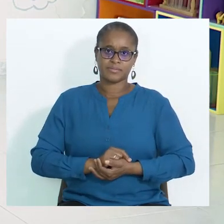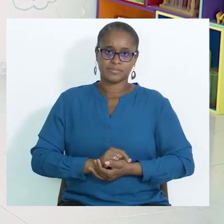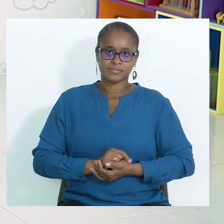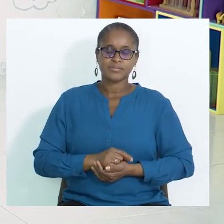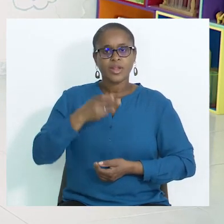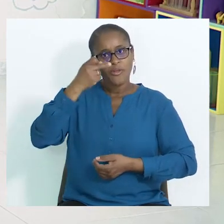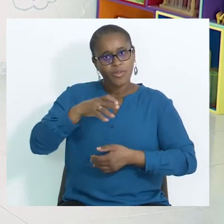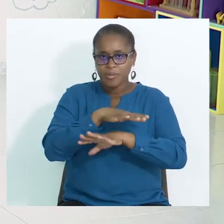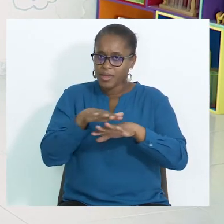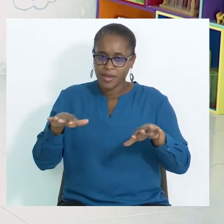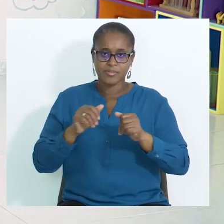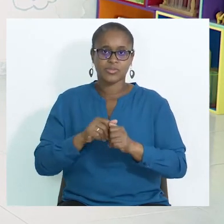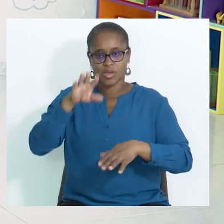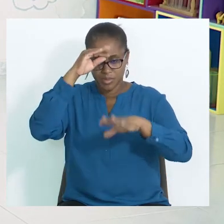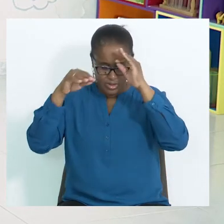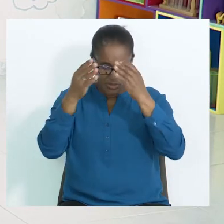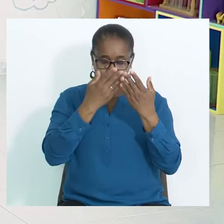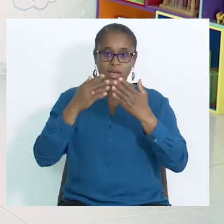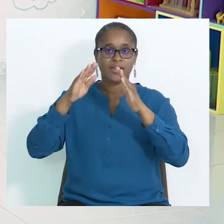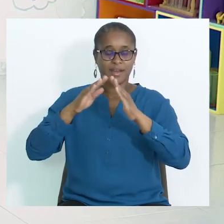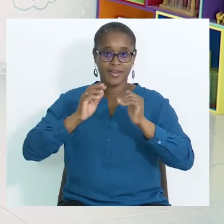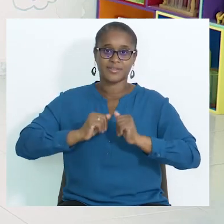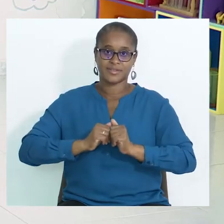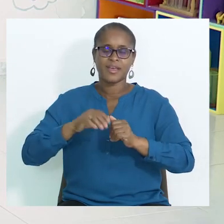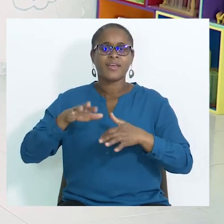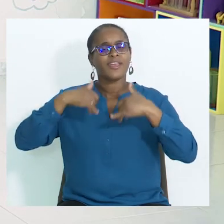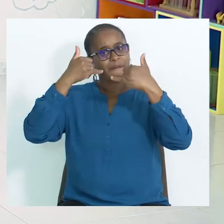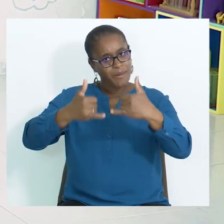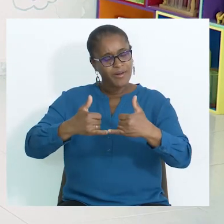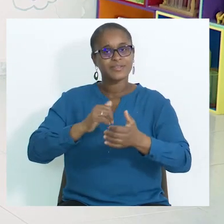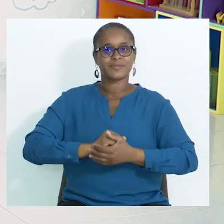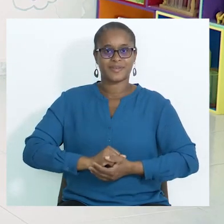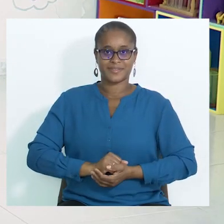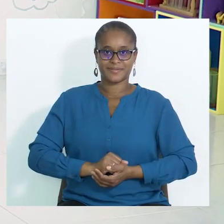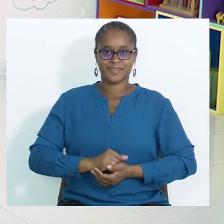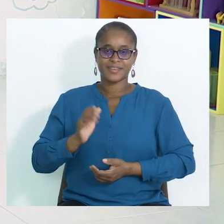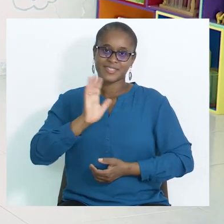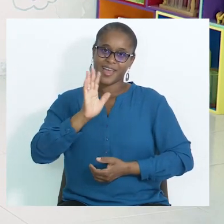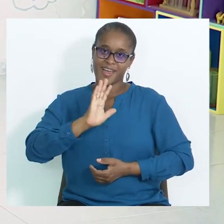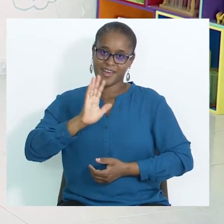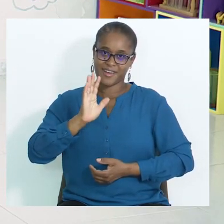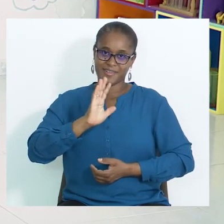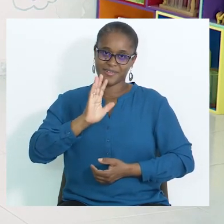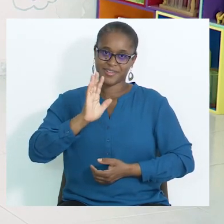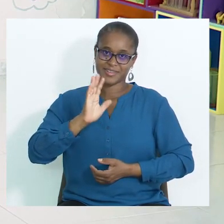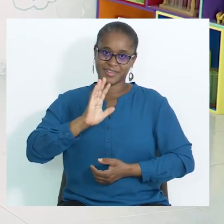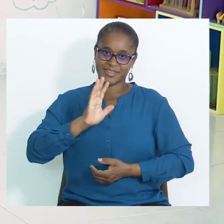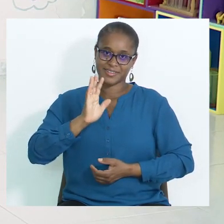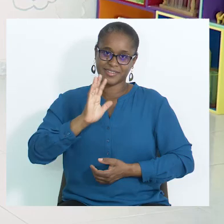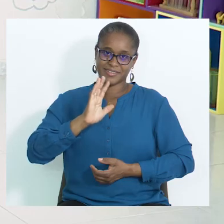morrem ficamos por aqui um aprender estudar em casa até a próxima tchau tchau